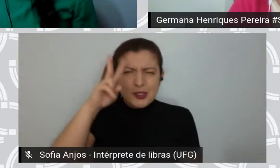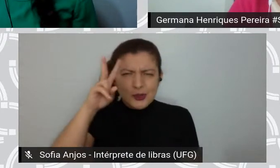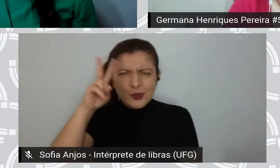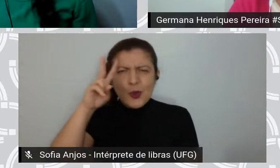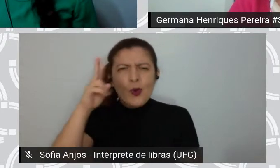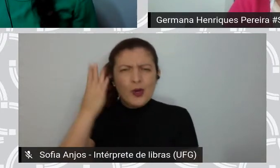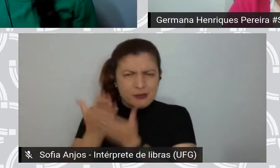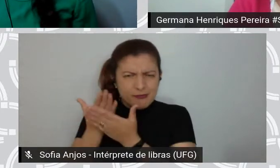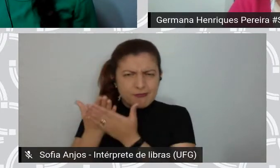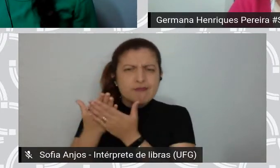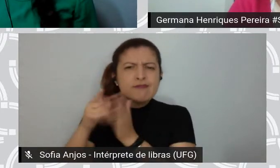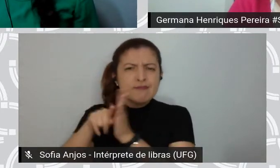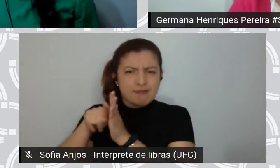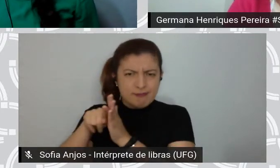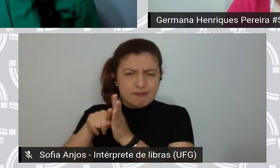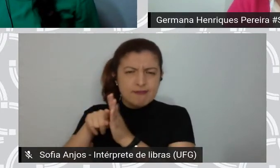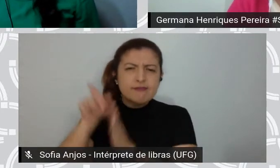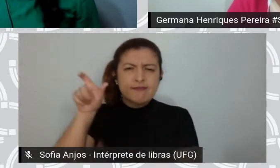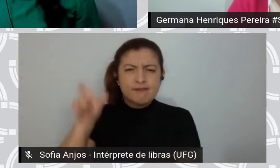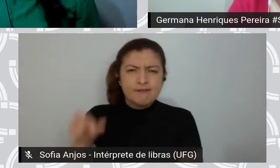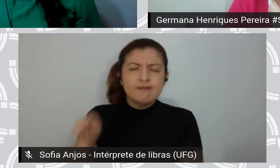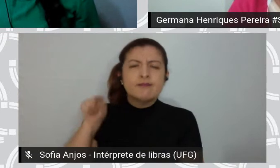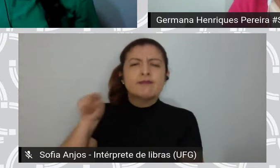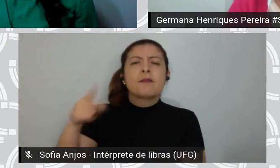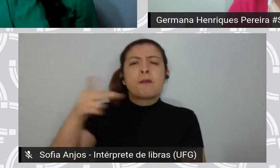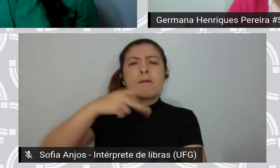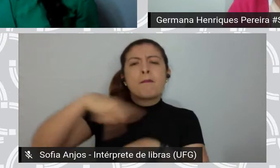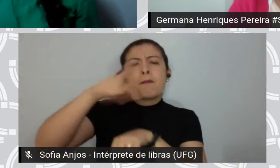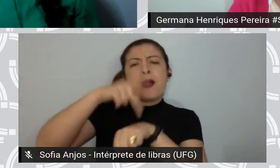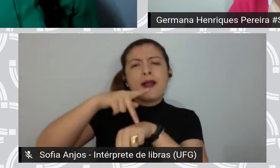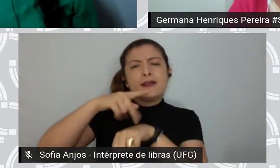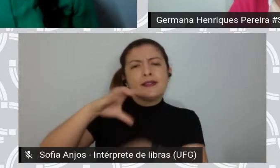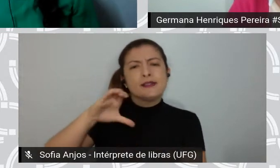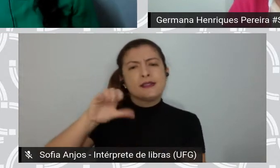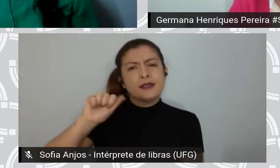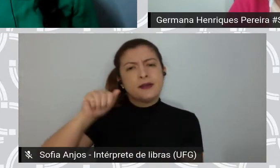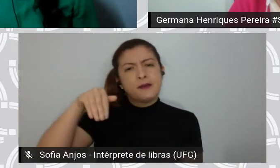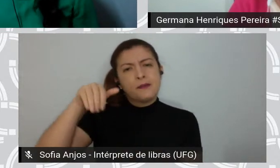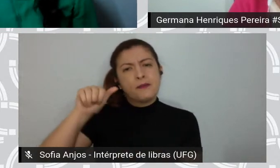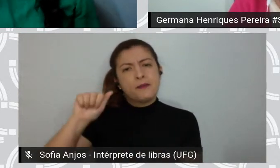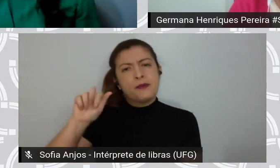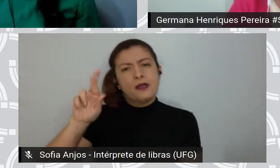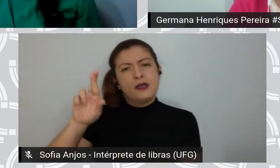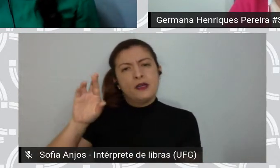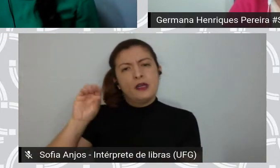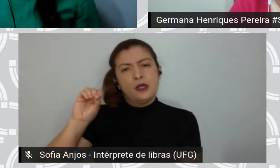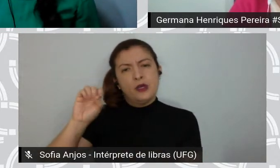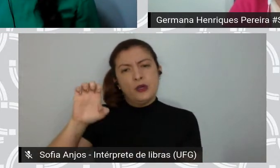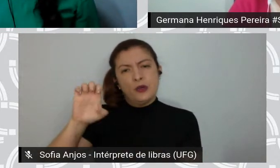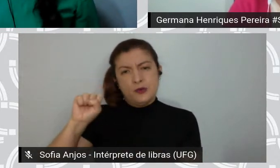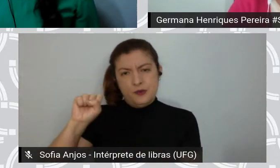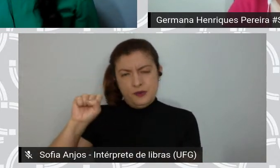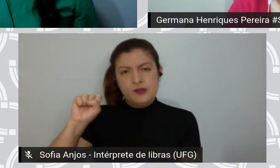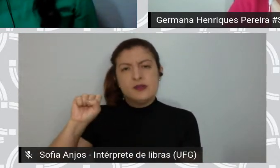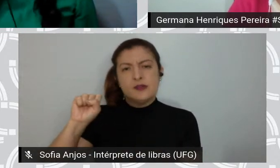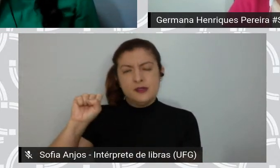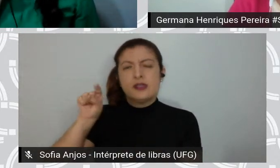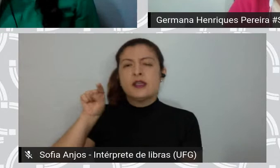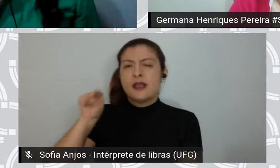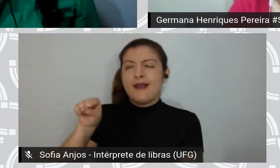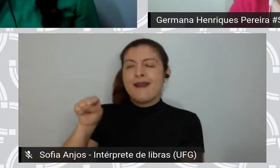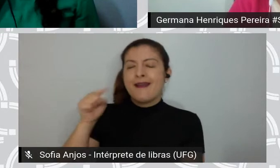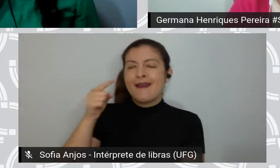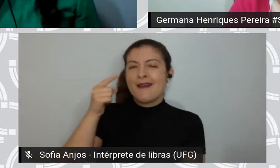ele é camaronense. Ele diz numa palestra que eu vi em francês, ele diz assim: